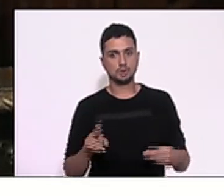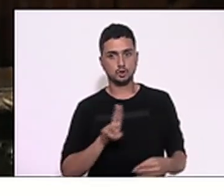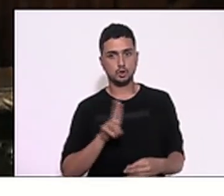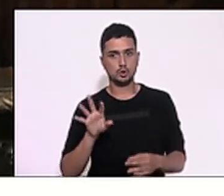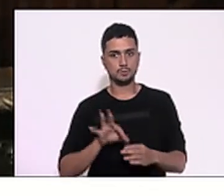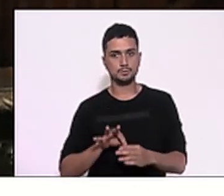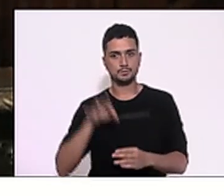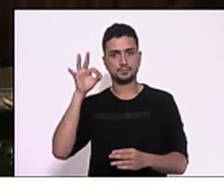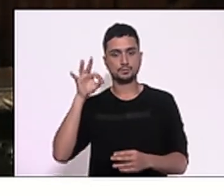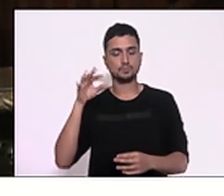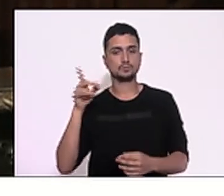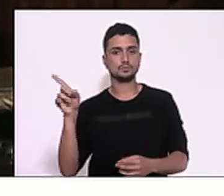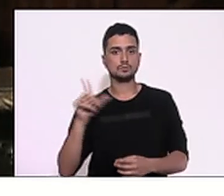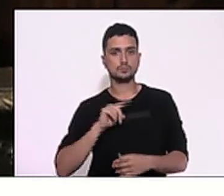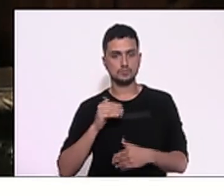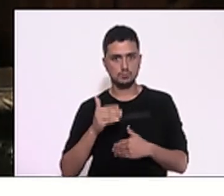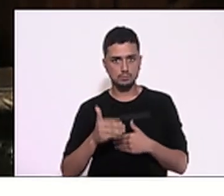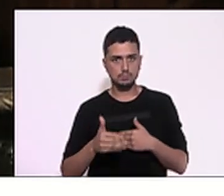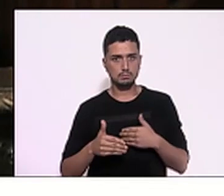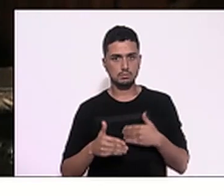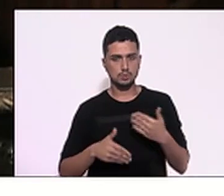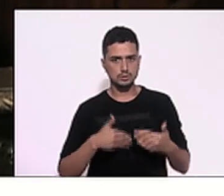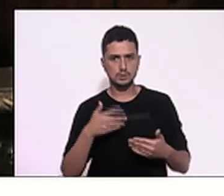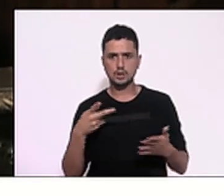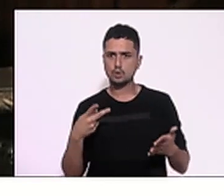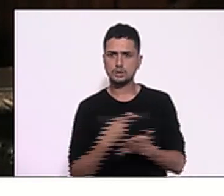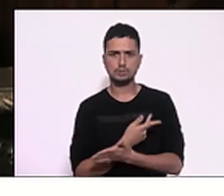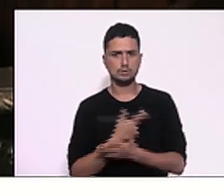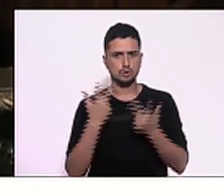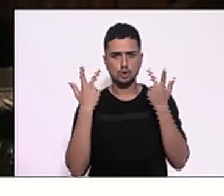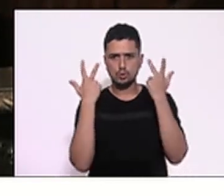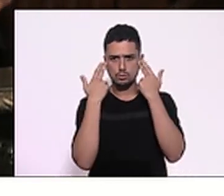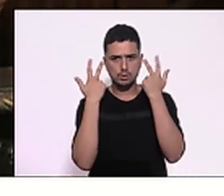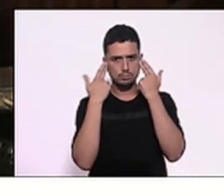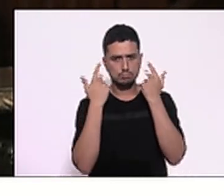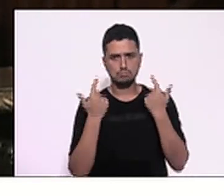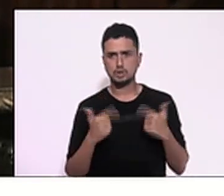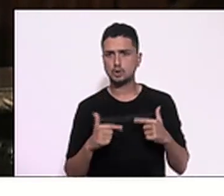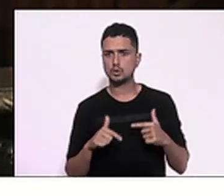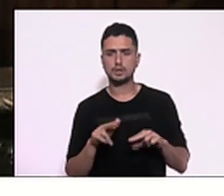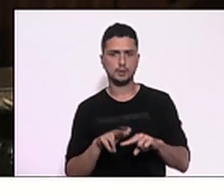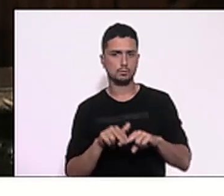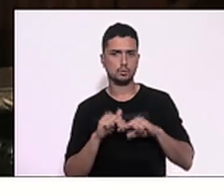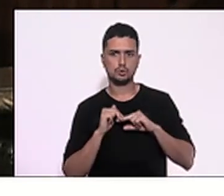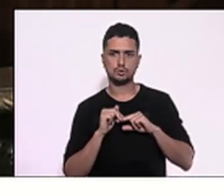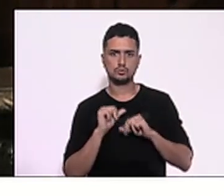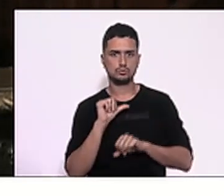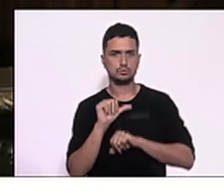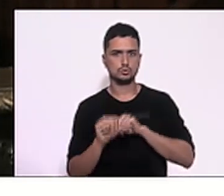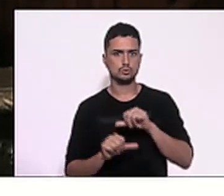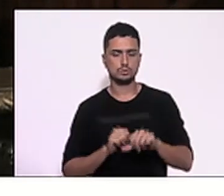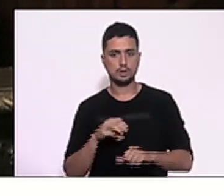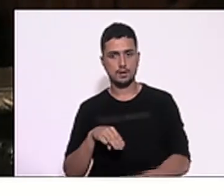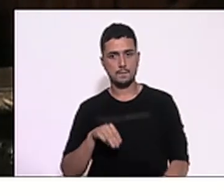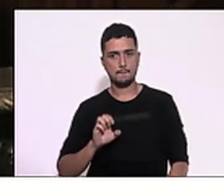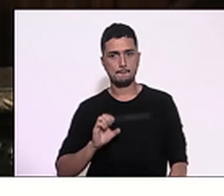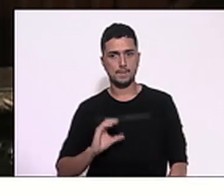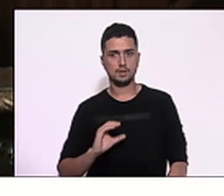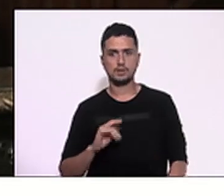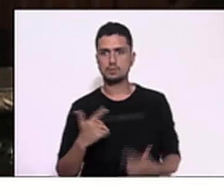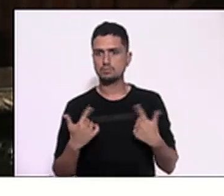as decisões a serem tomadas pelo senhor ministro, emite um documento sobre o processo eleitoral do Cefet, precisa fazer isso, para que o